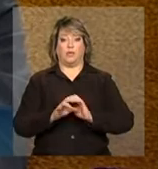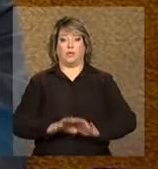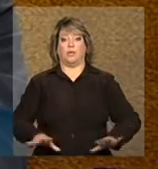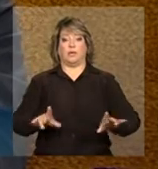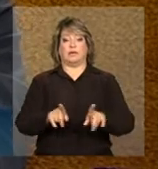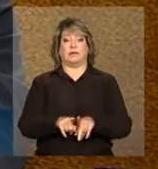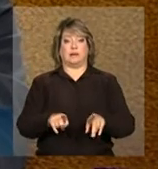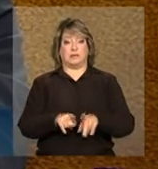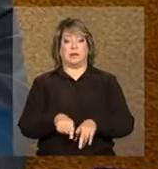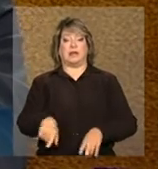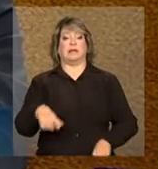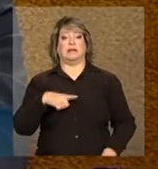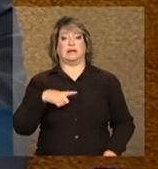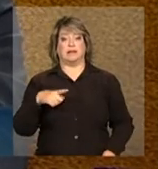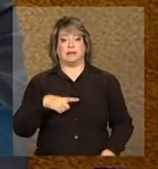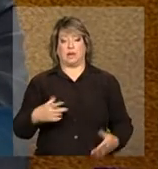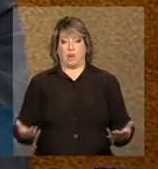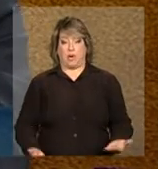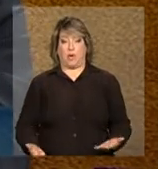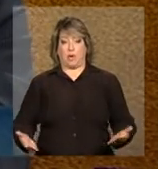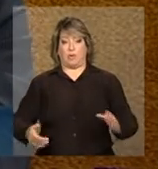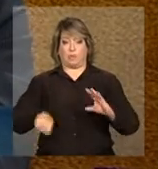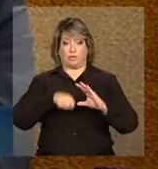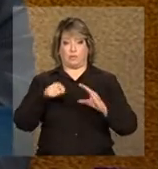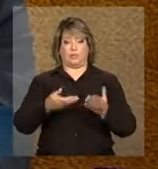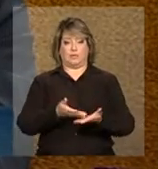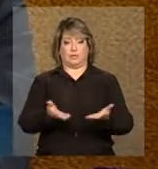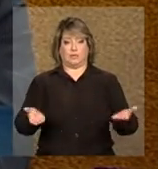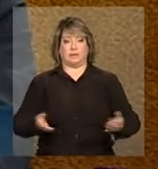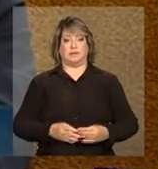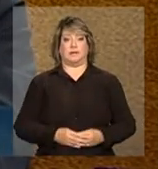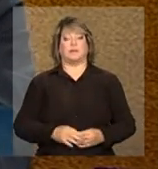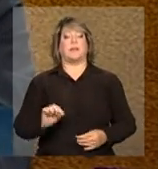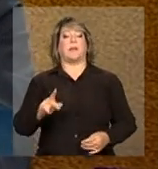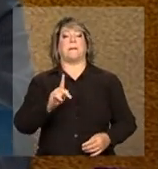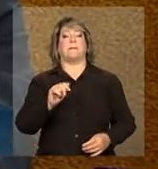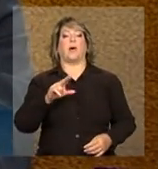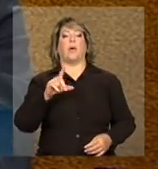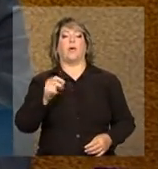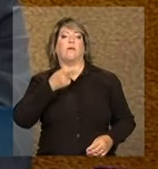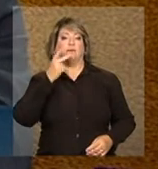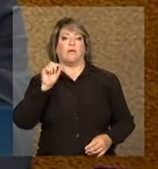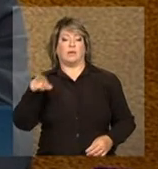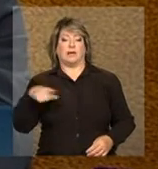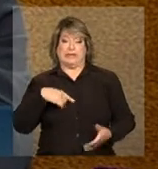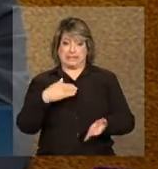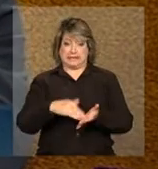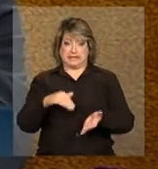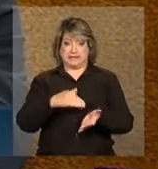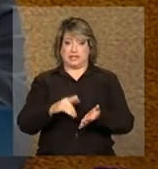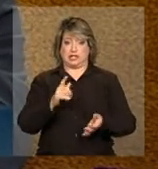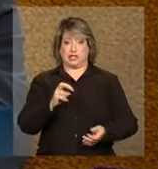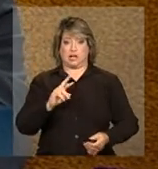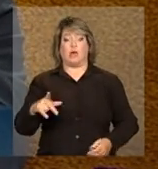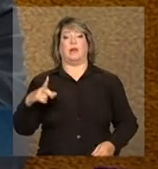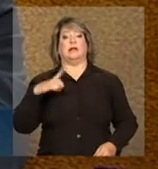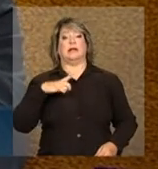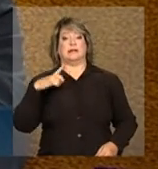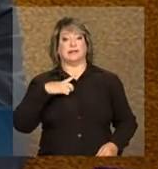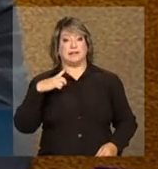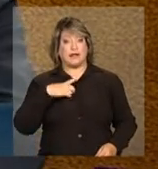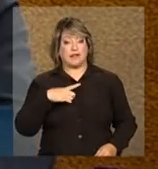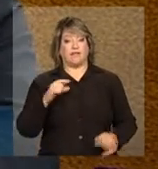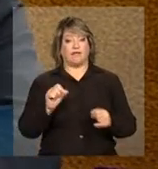nossa audiência de hoje. Bom, como o Paulo disse, a Secretaria-Geral